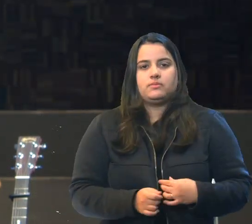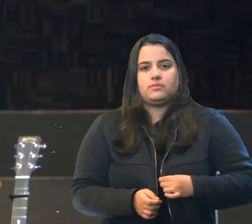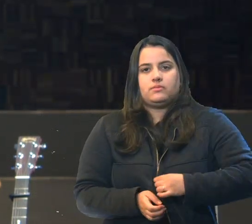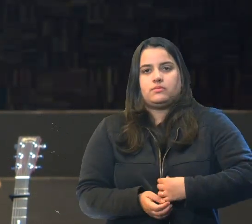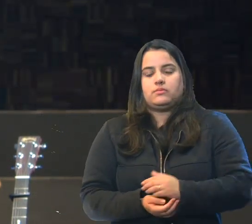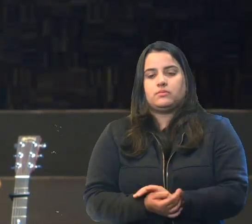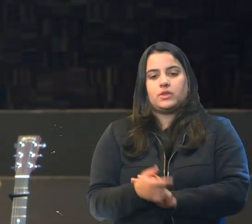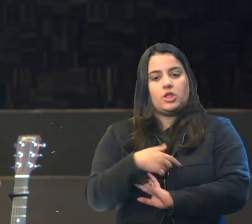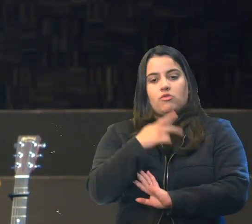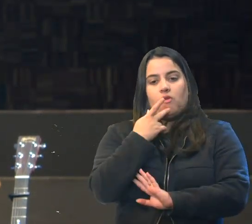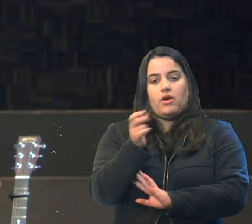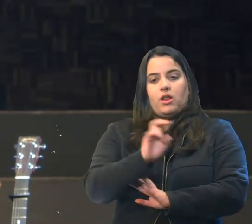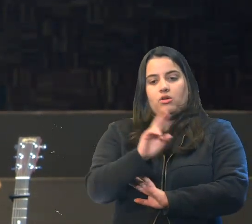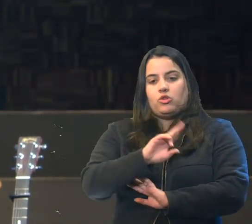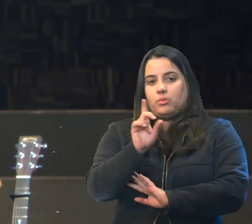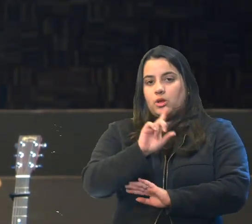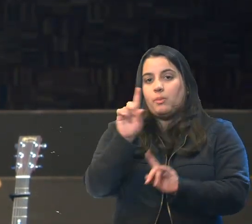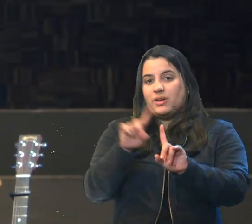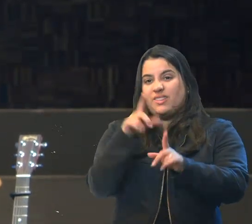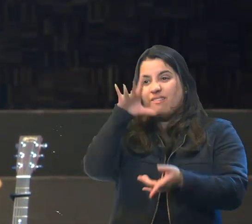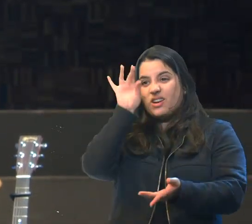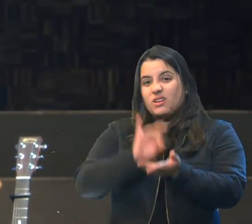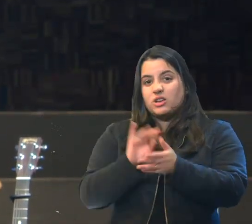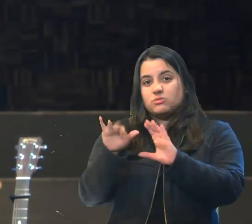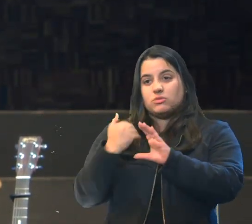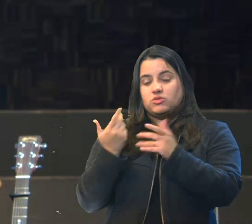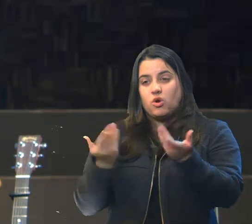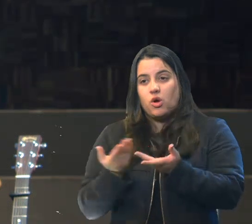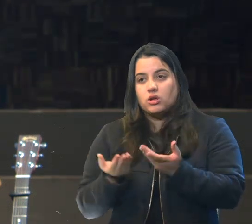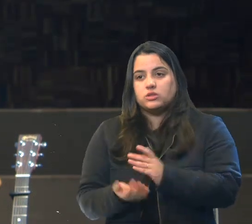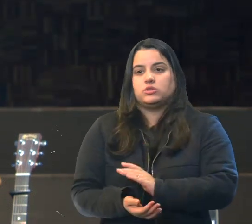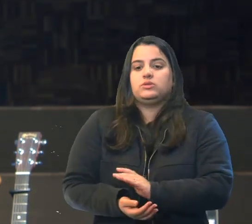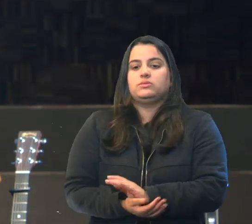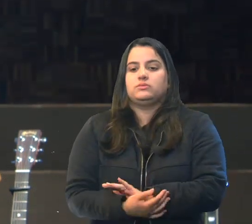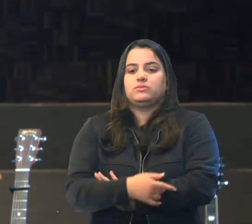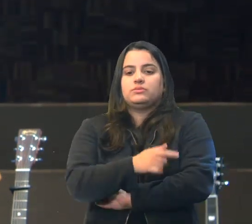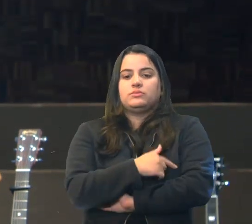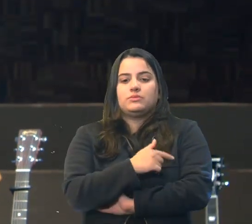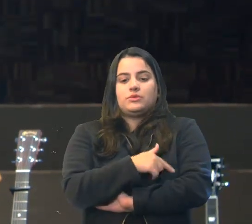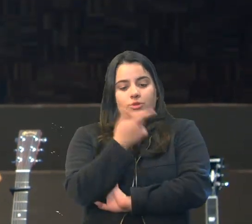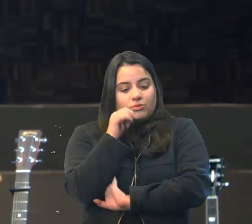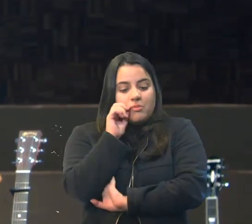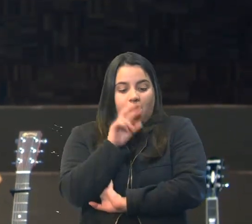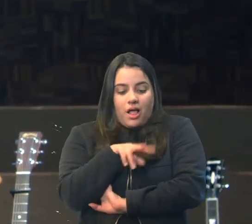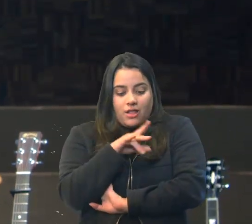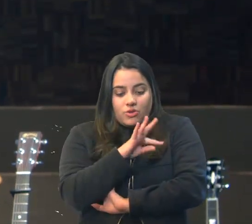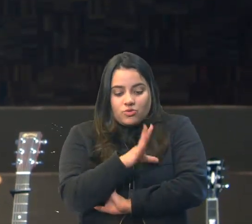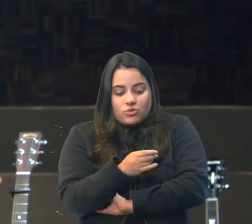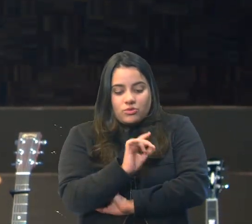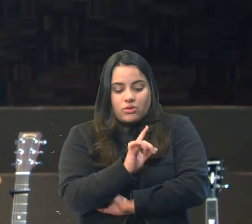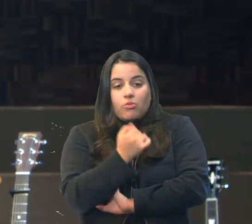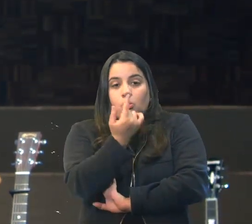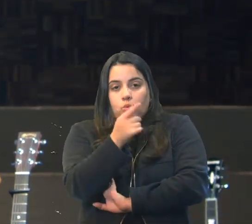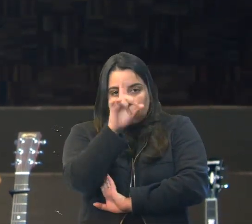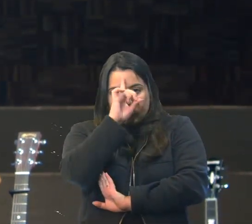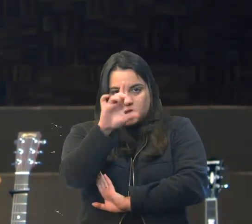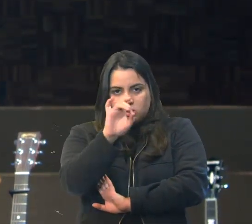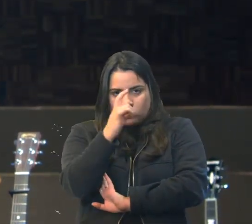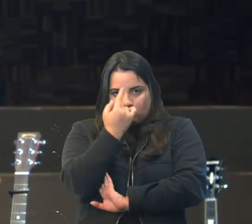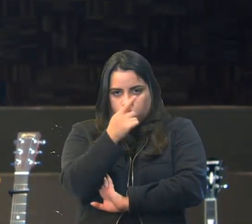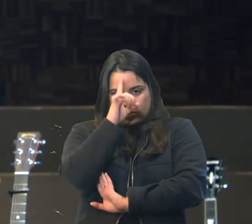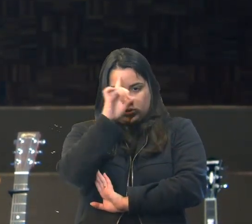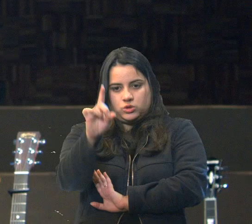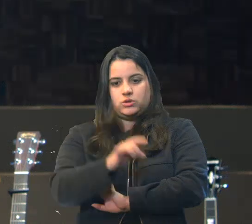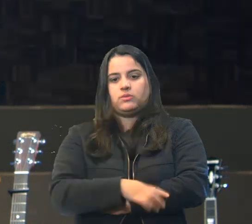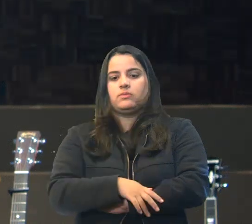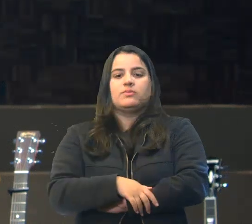Eu não vou falar o nome dela, mas é verídico, ela me mandou hoje. Gente, não dá nem para ler tudo. Eu vou ler um dia para vocês, tá bom?